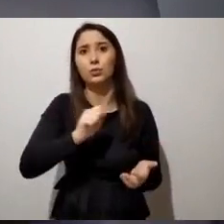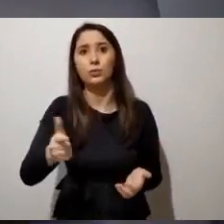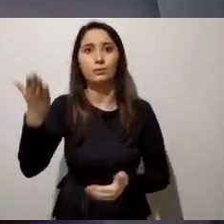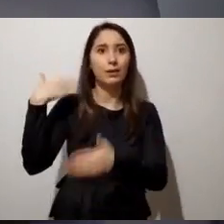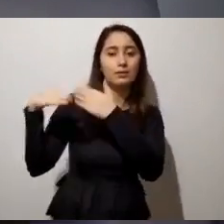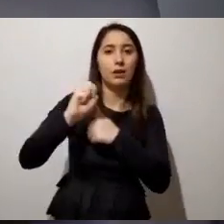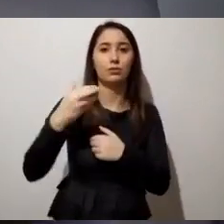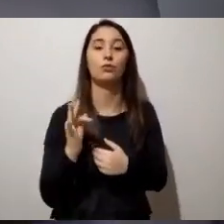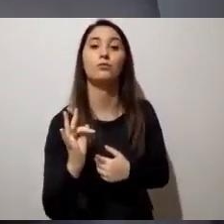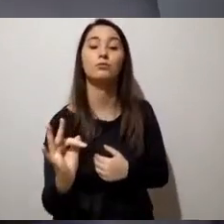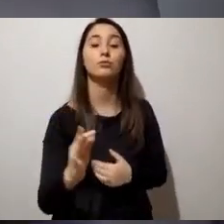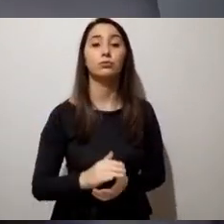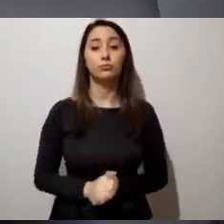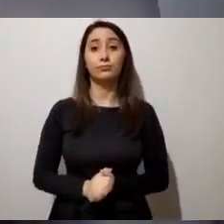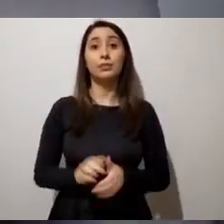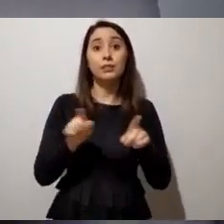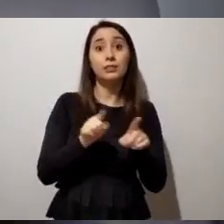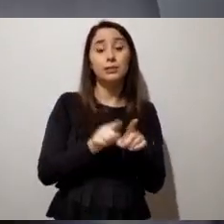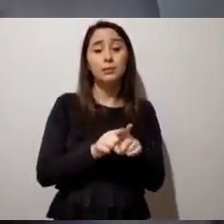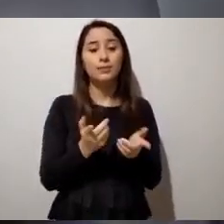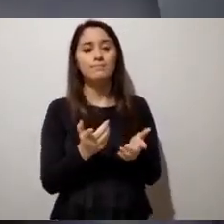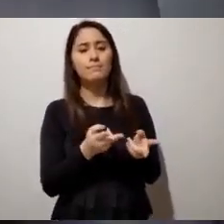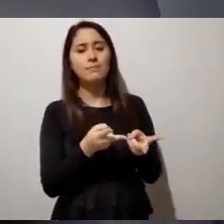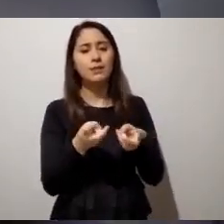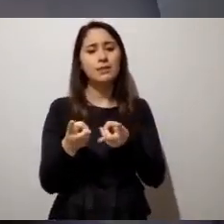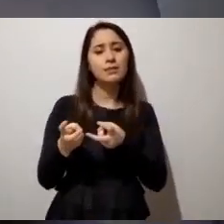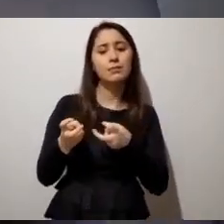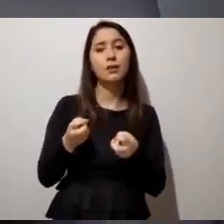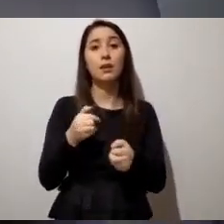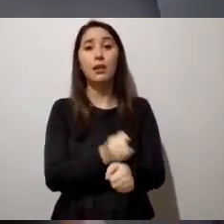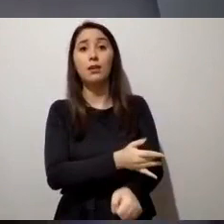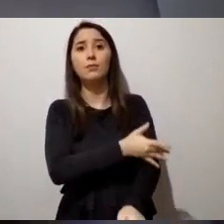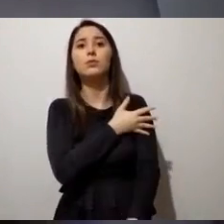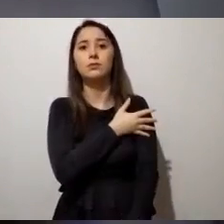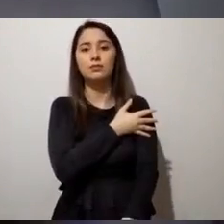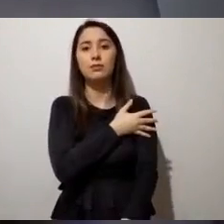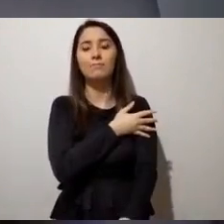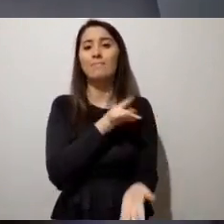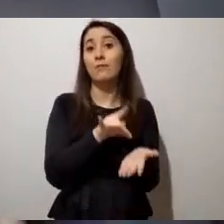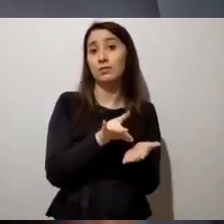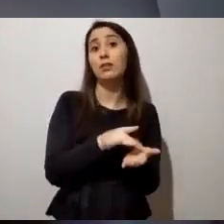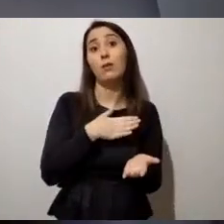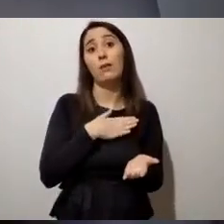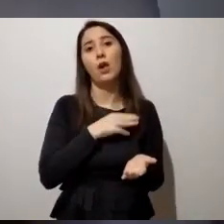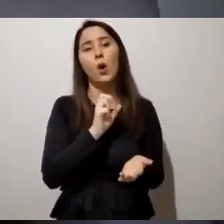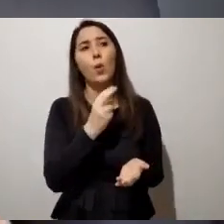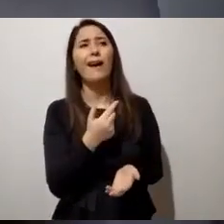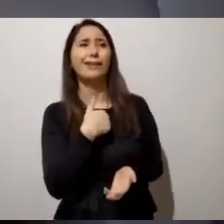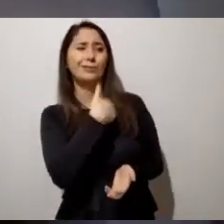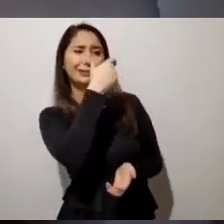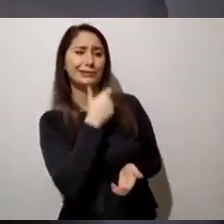filtrar quando a sua emoção é legítima sua e quando ela é uma representação daquilo que você julga que o outro